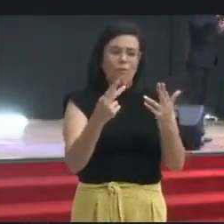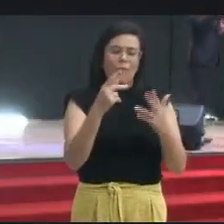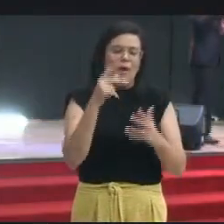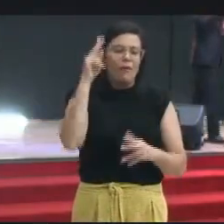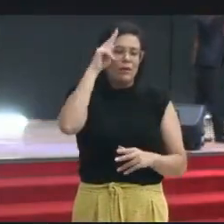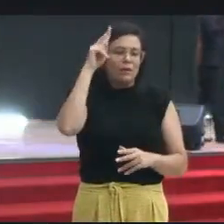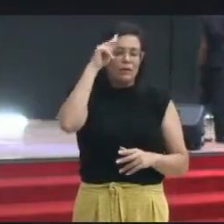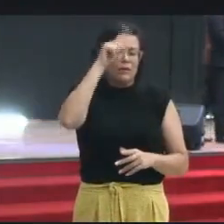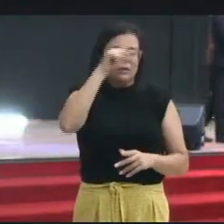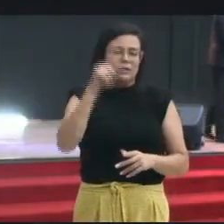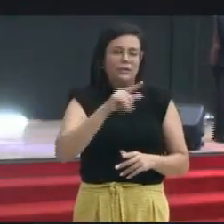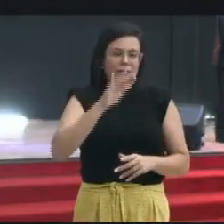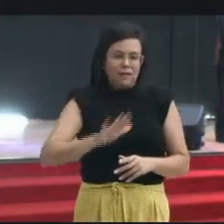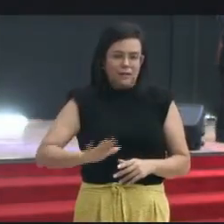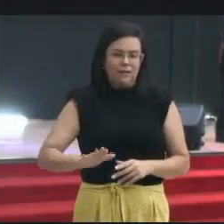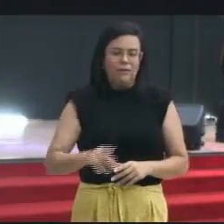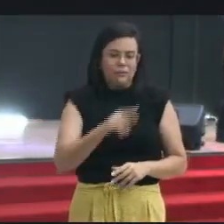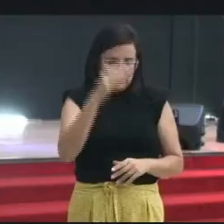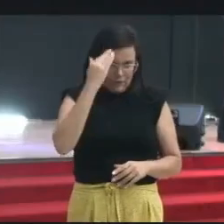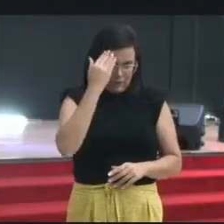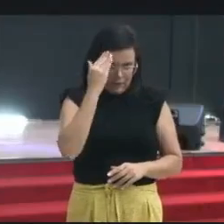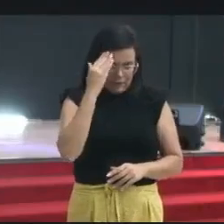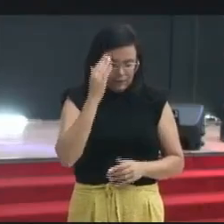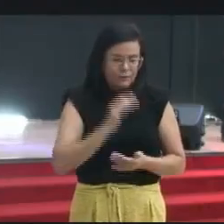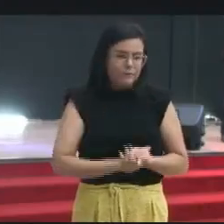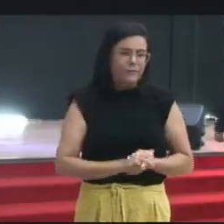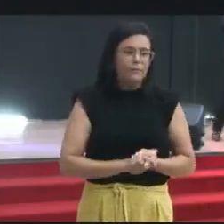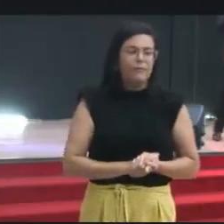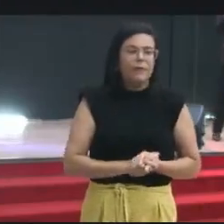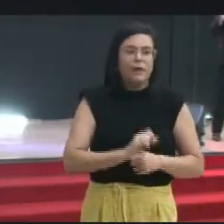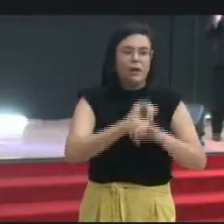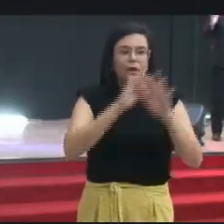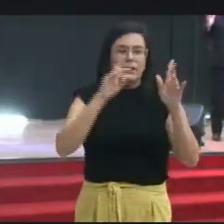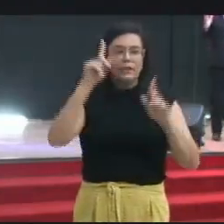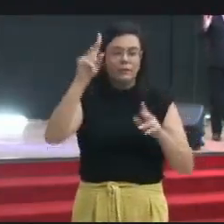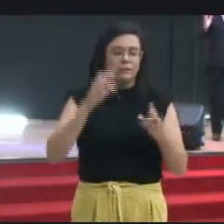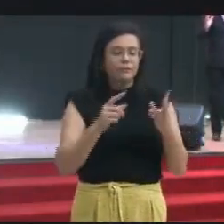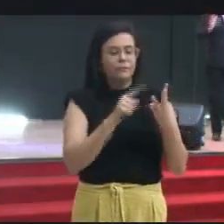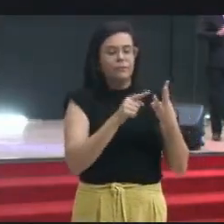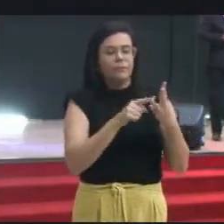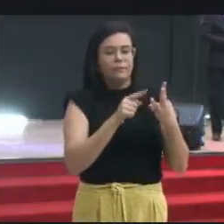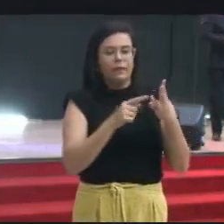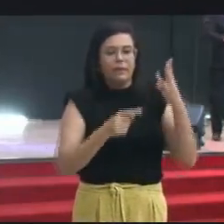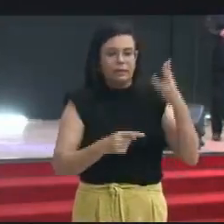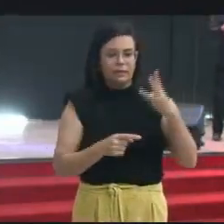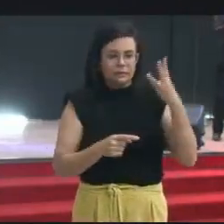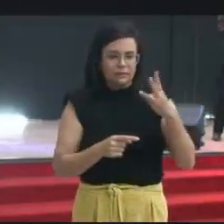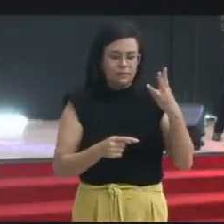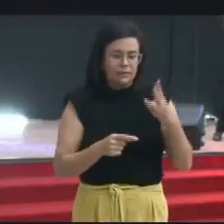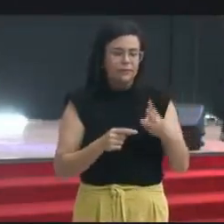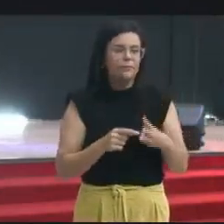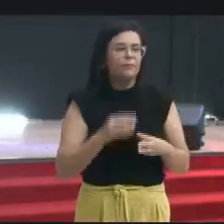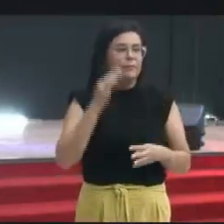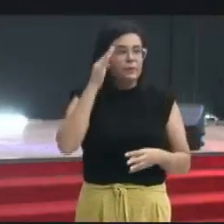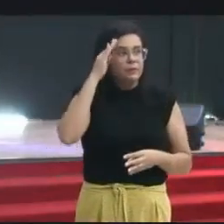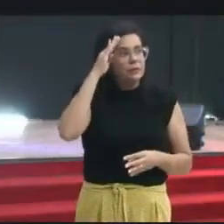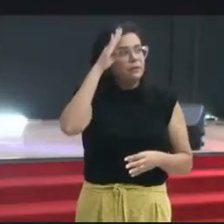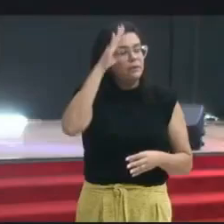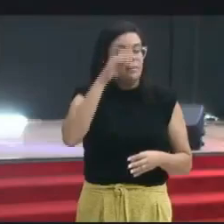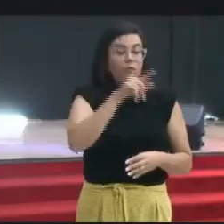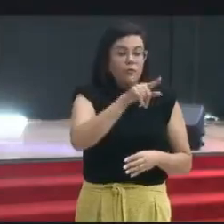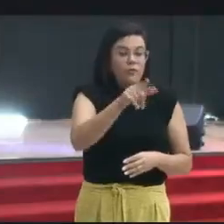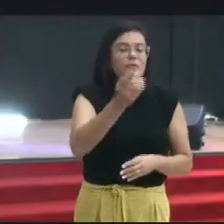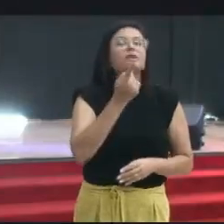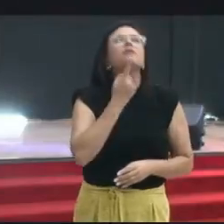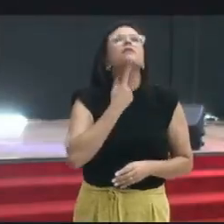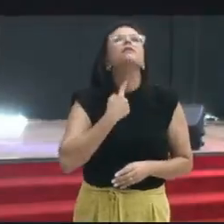entendem isso, digam glória a Deus. Terceiro princípio: se você deseja que a sua casa